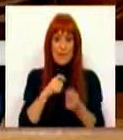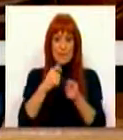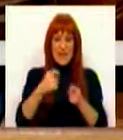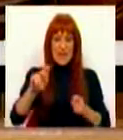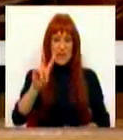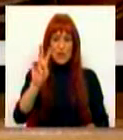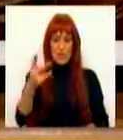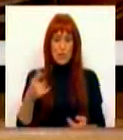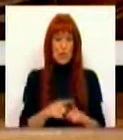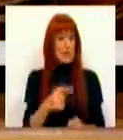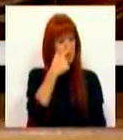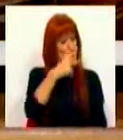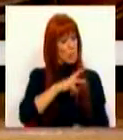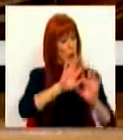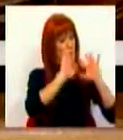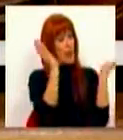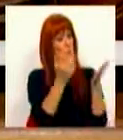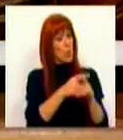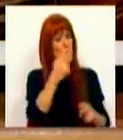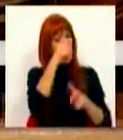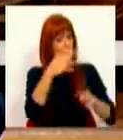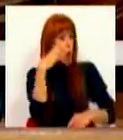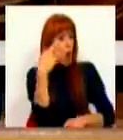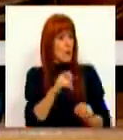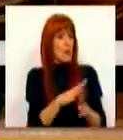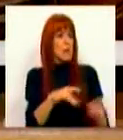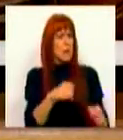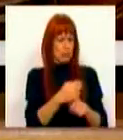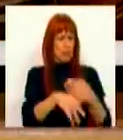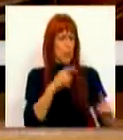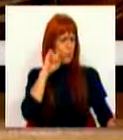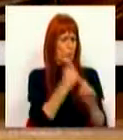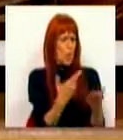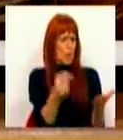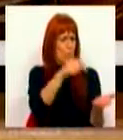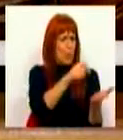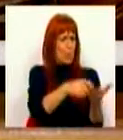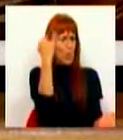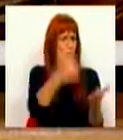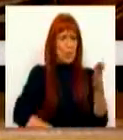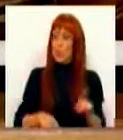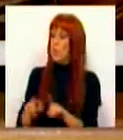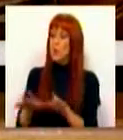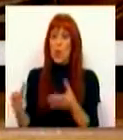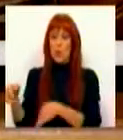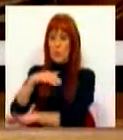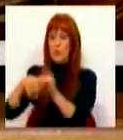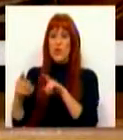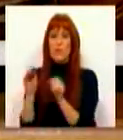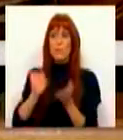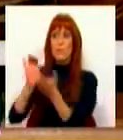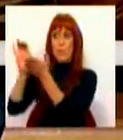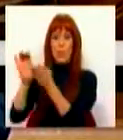medidas. Para os portugueses em geral, para o cidadão comum, grande eficácia na cobrança de impostos. Para os fluxos financeiros, para